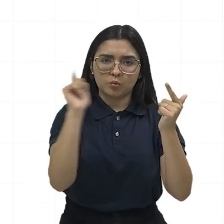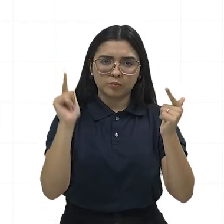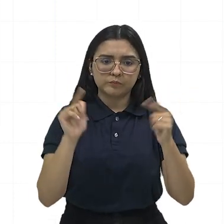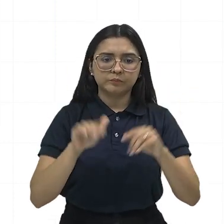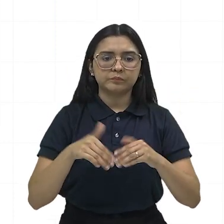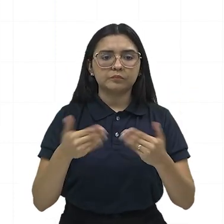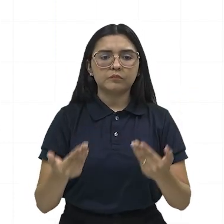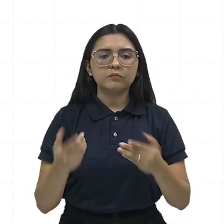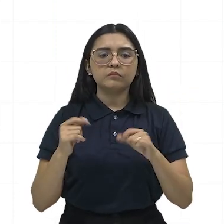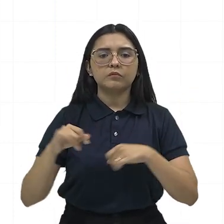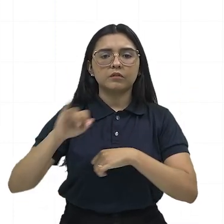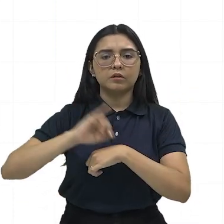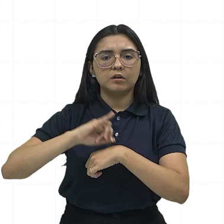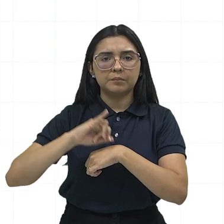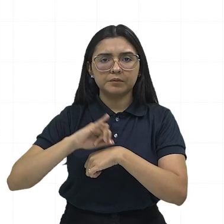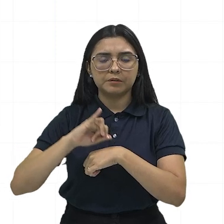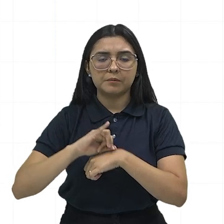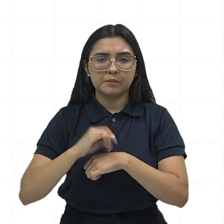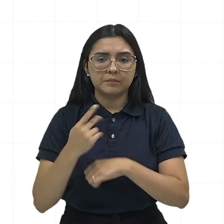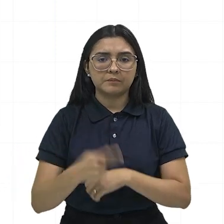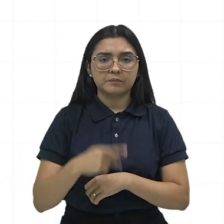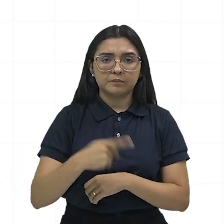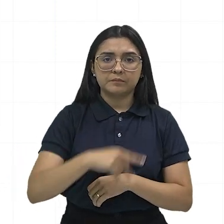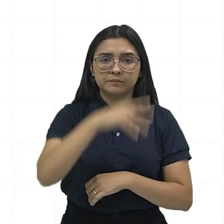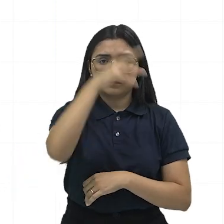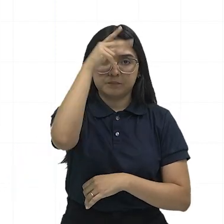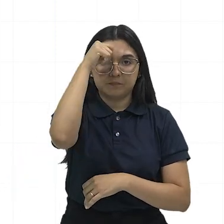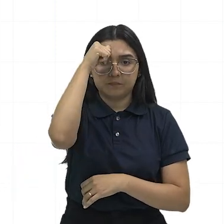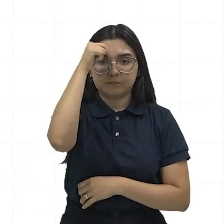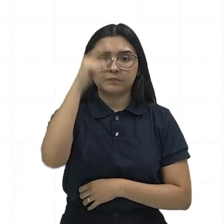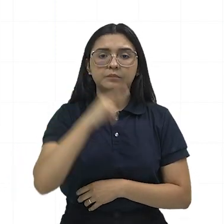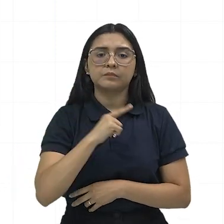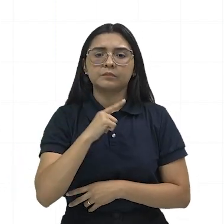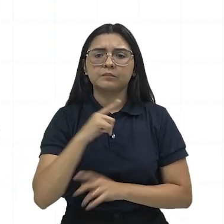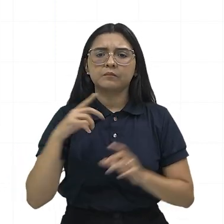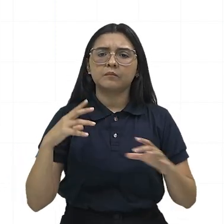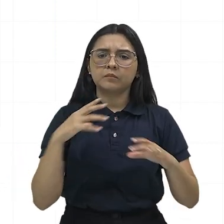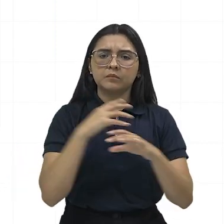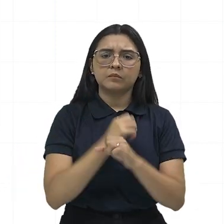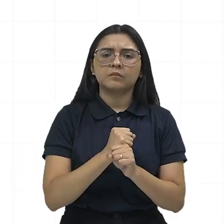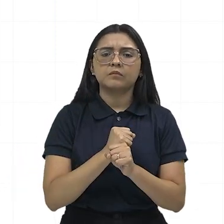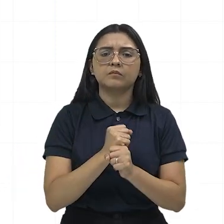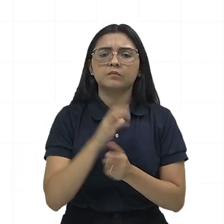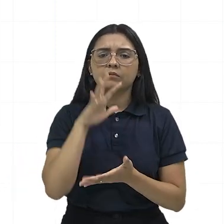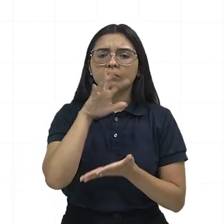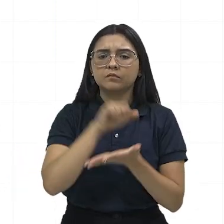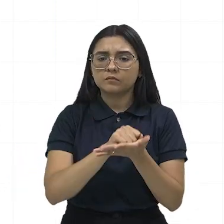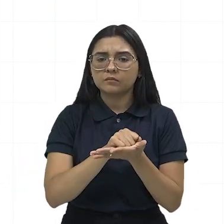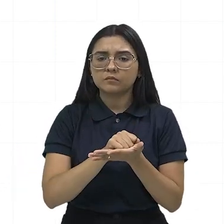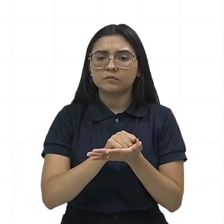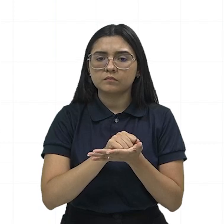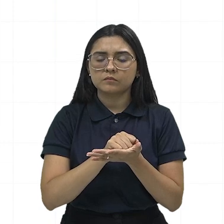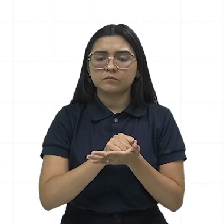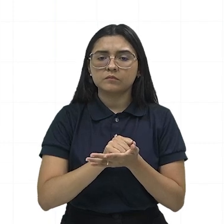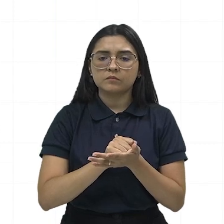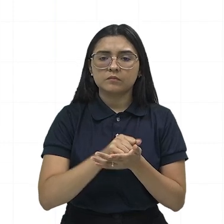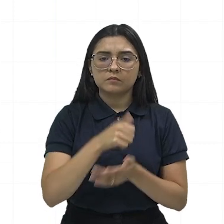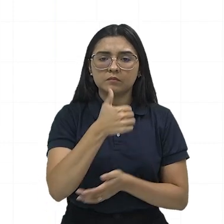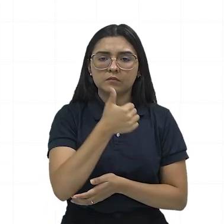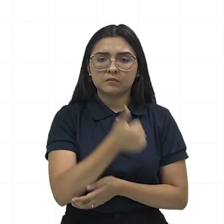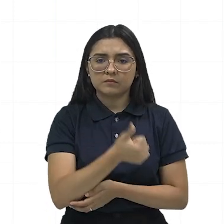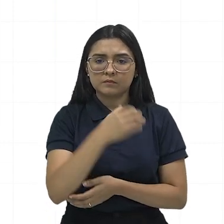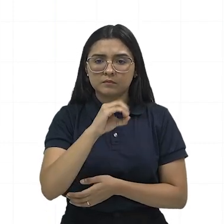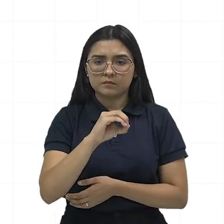Na capital do nosso estado, né, Manaus, nós tivemos aí um caso, aliás, tivemos